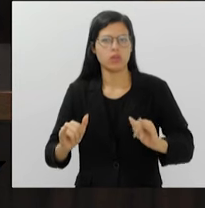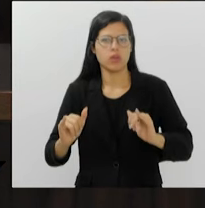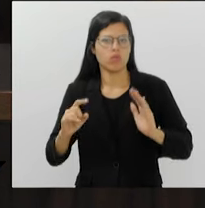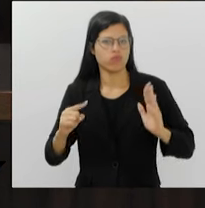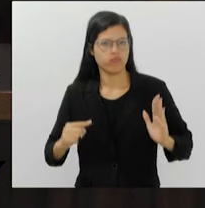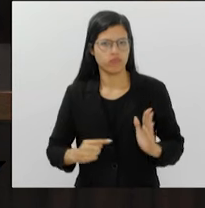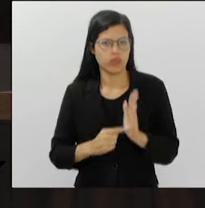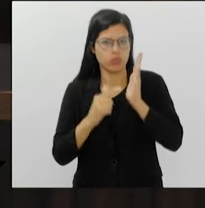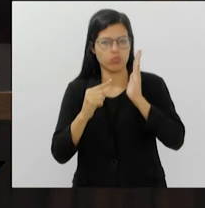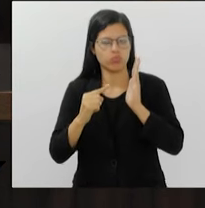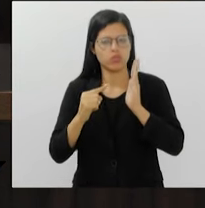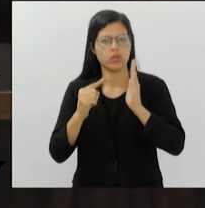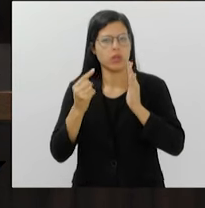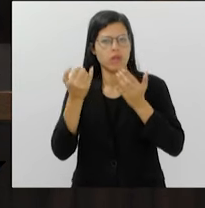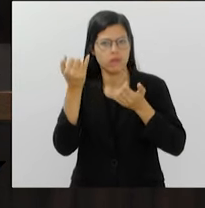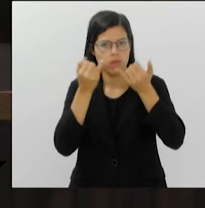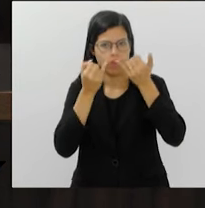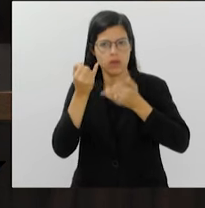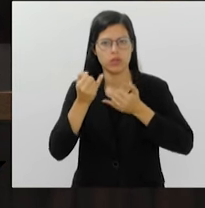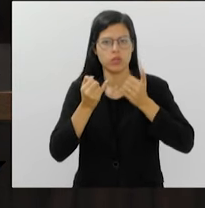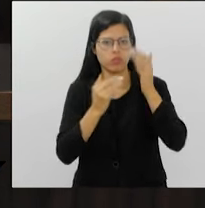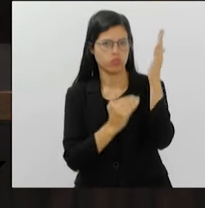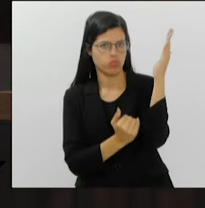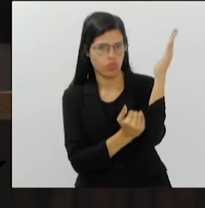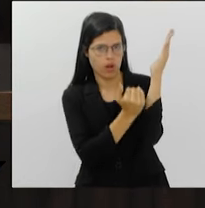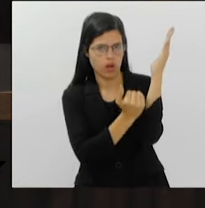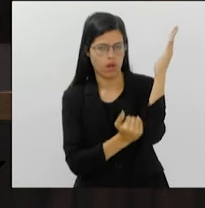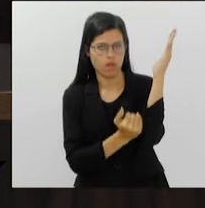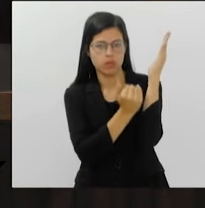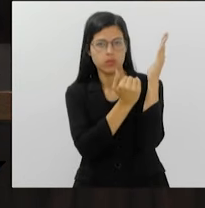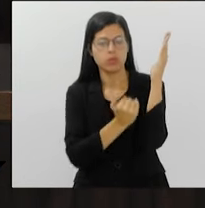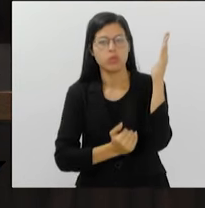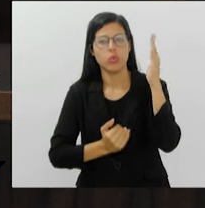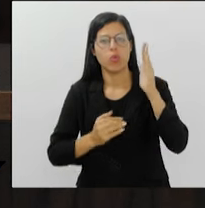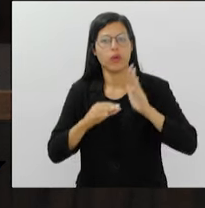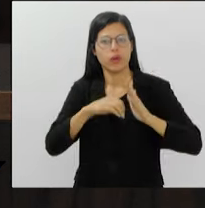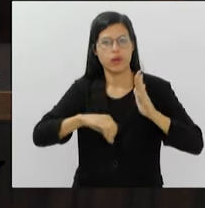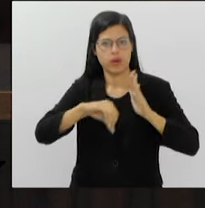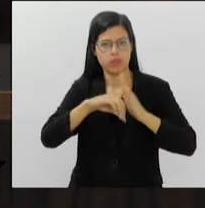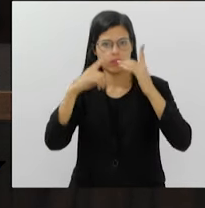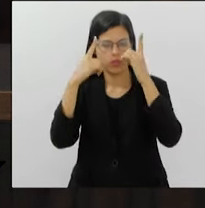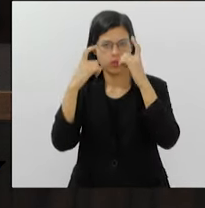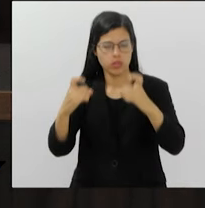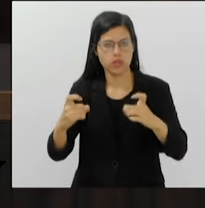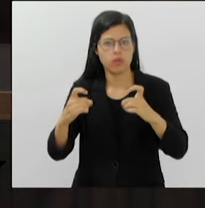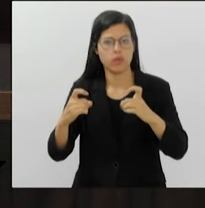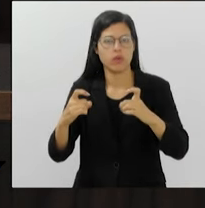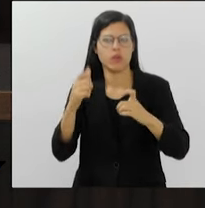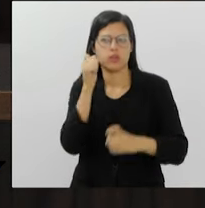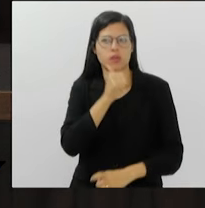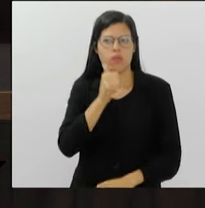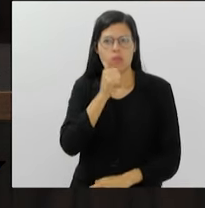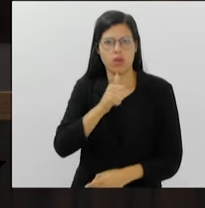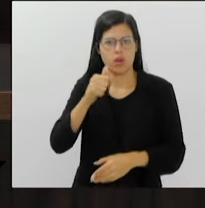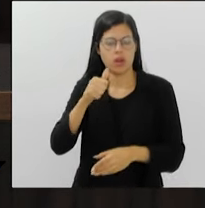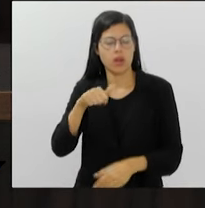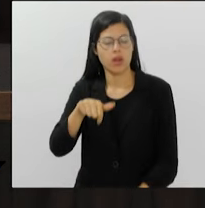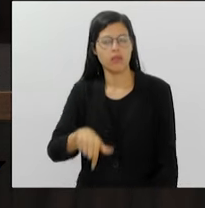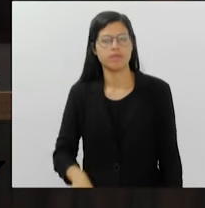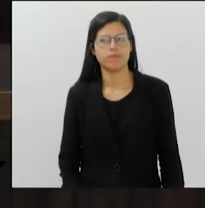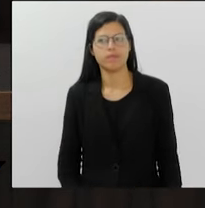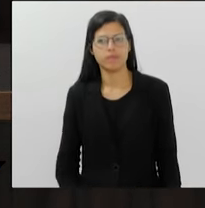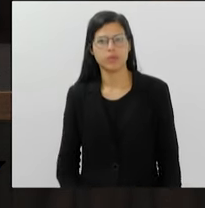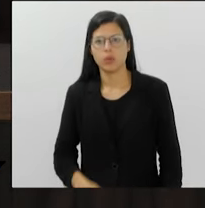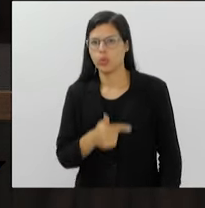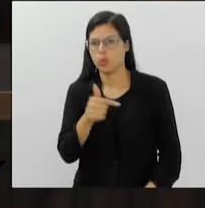denúncia informativos no interior de elevadores sobre o crime de violência doméstica intrafamiliar contra mulheres e